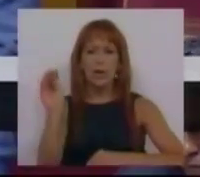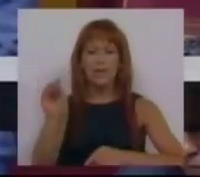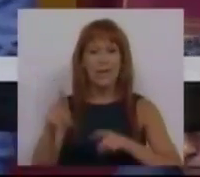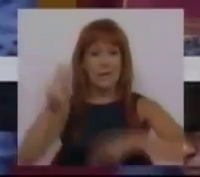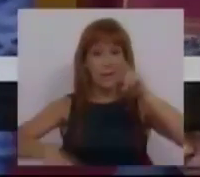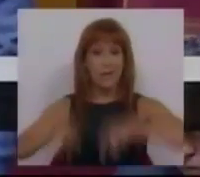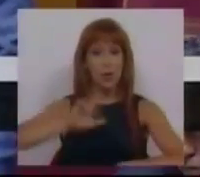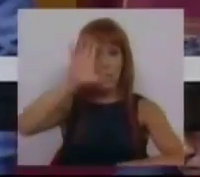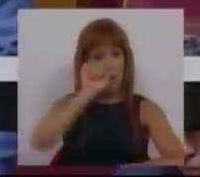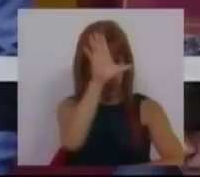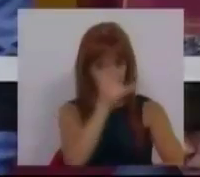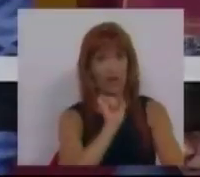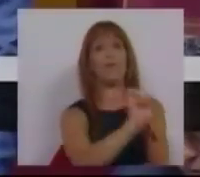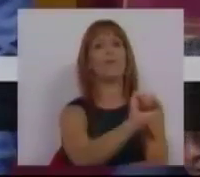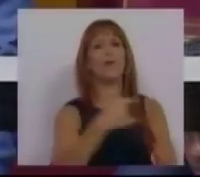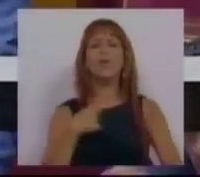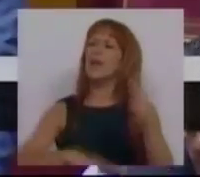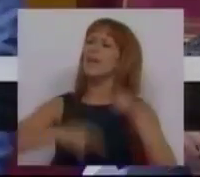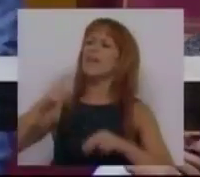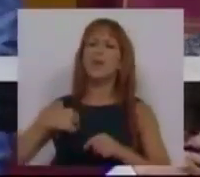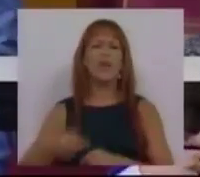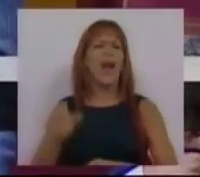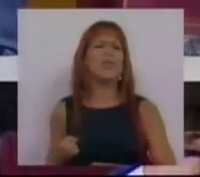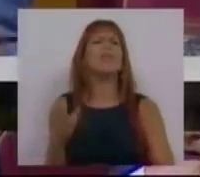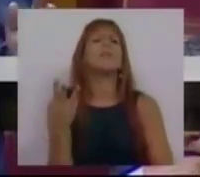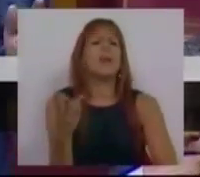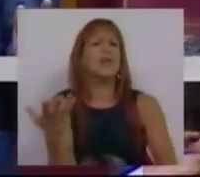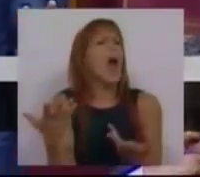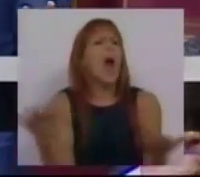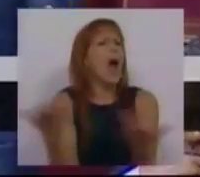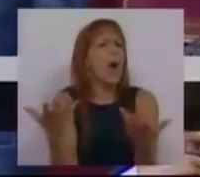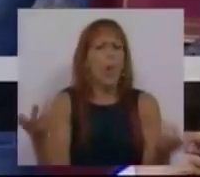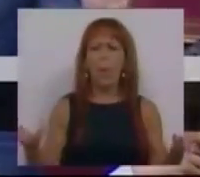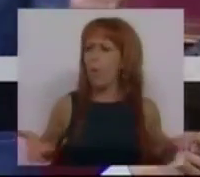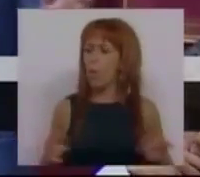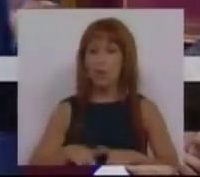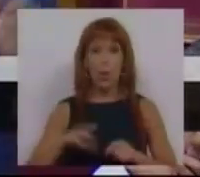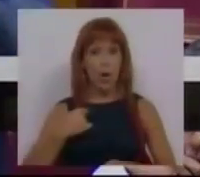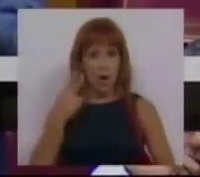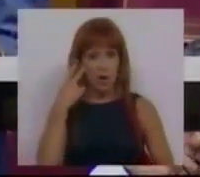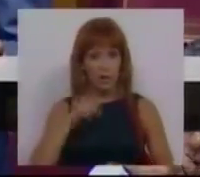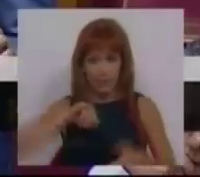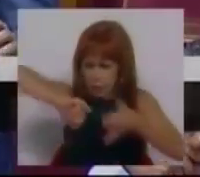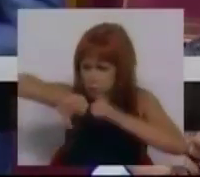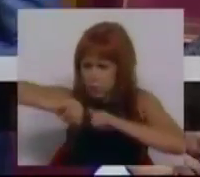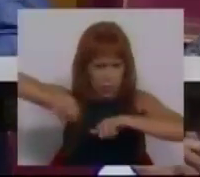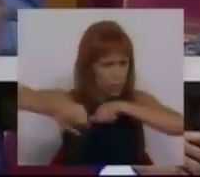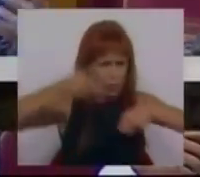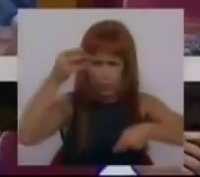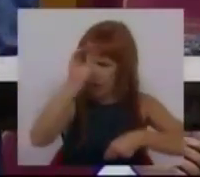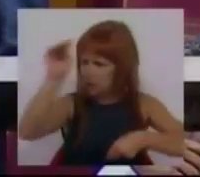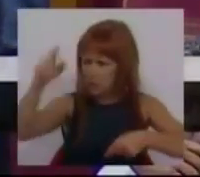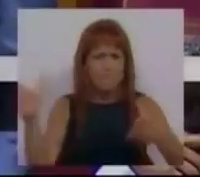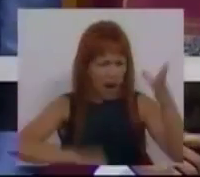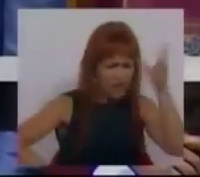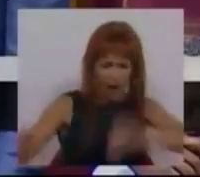que a Sra. Ministra e o seu Governo construíram durante 3 anos? Onde fica ela, afinal, quando nós vimos que os buracos financeiros eram um